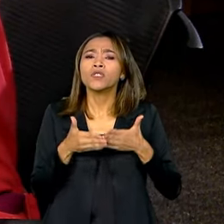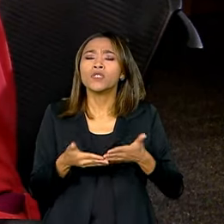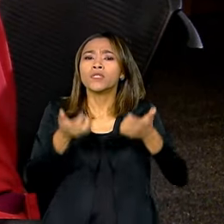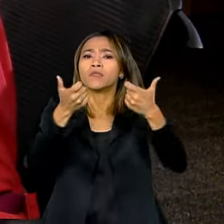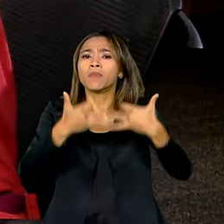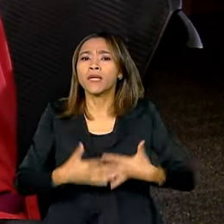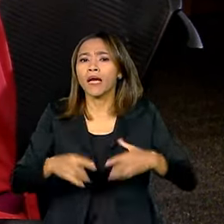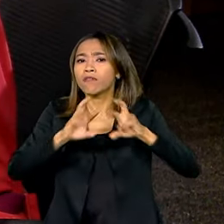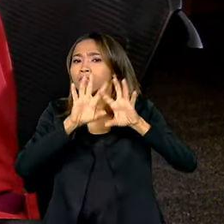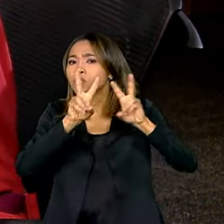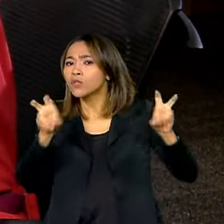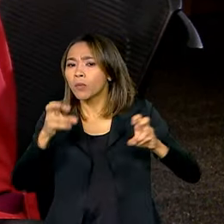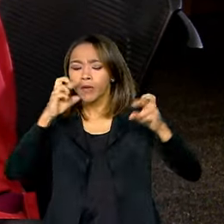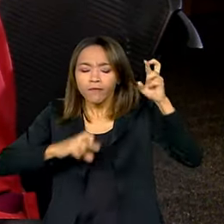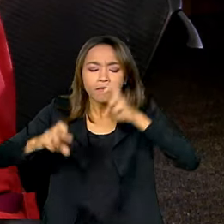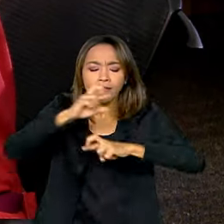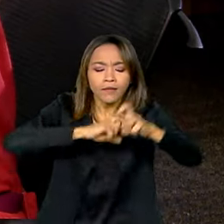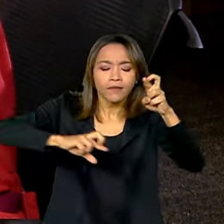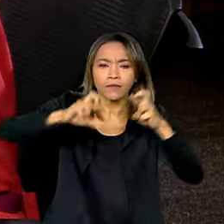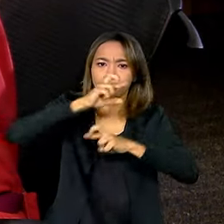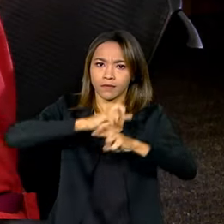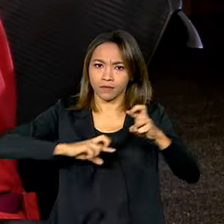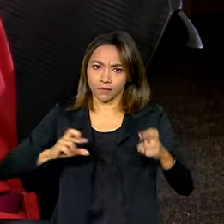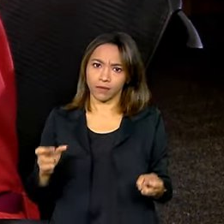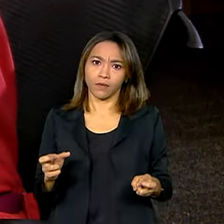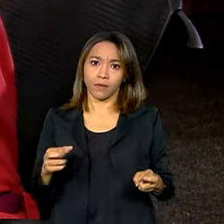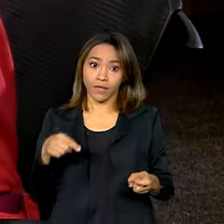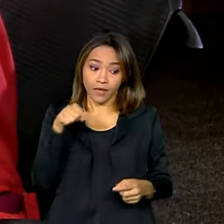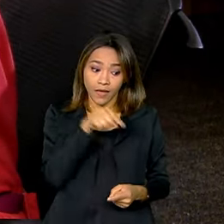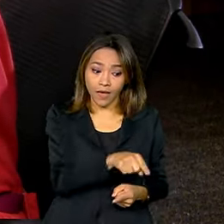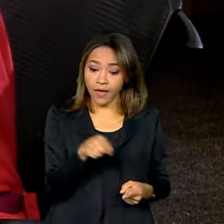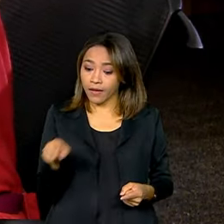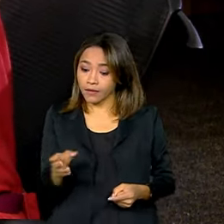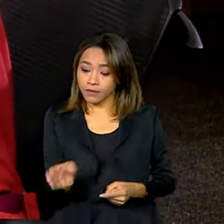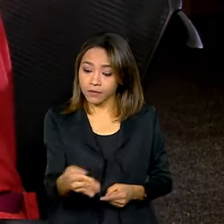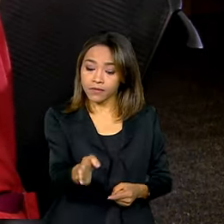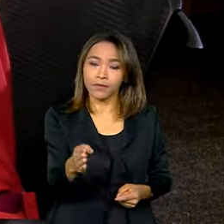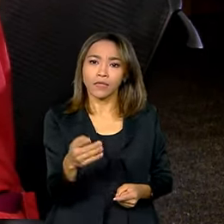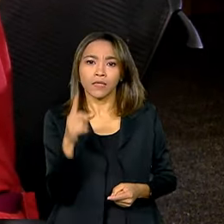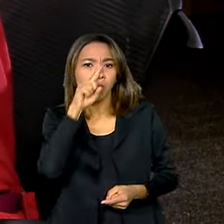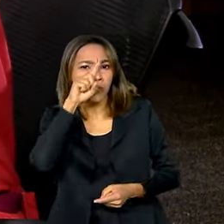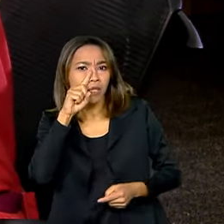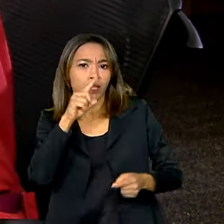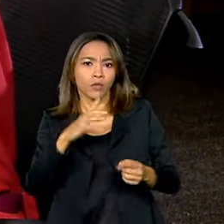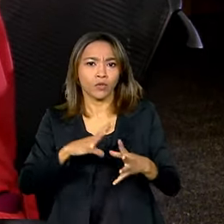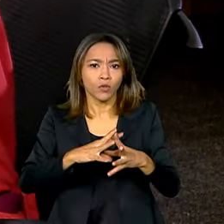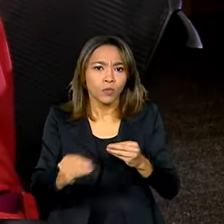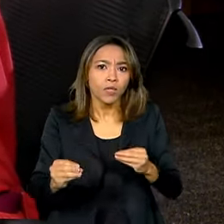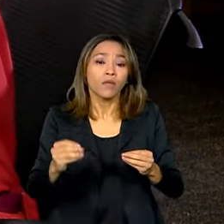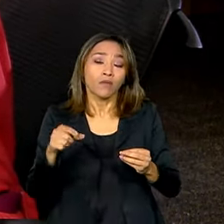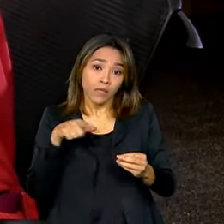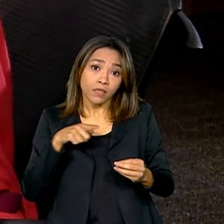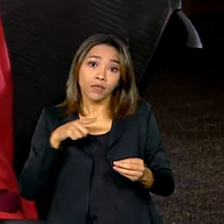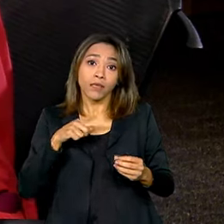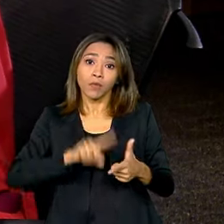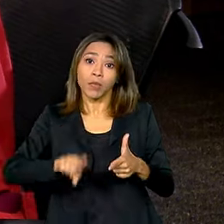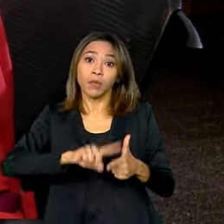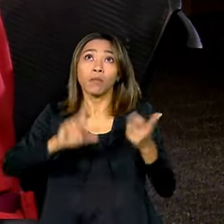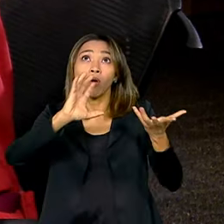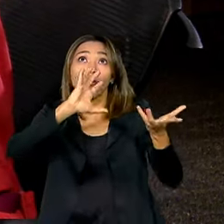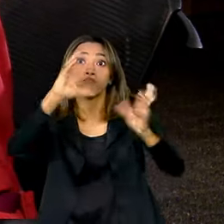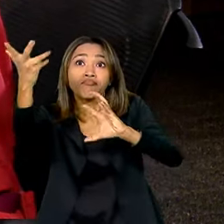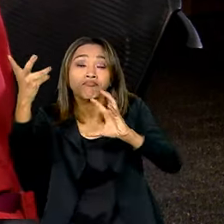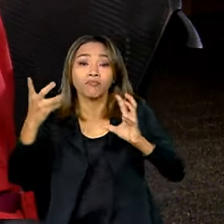que no caso dessas espécies que estão ameaçadas, tem toda a questão climática também, de mudança do clima, mas eu queria que o senhor falasse um